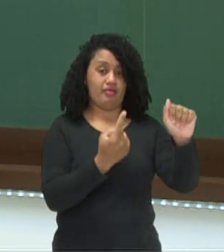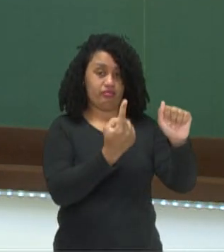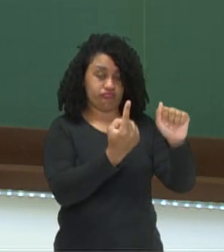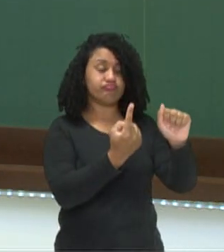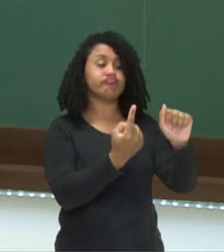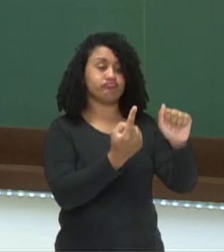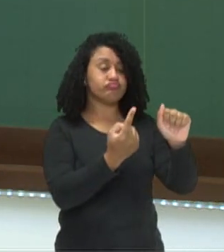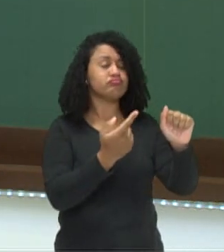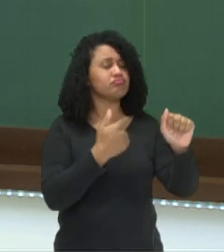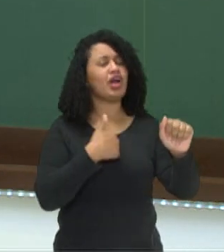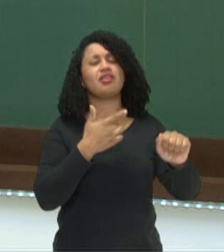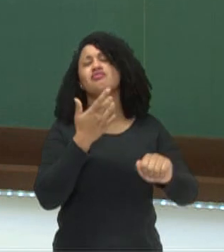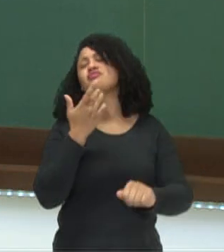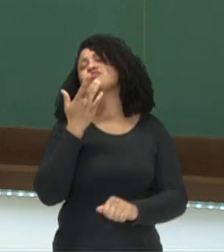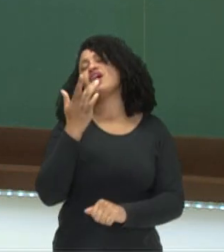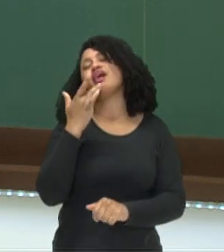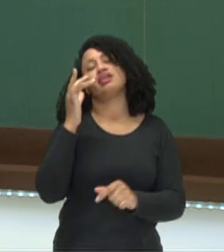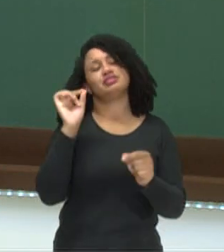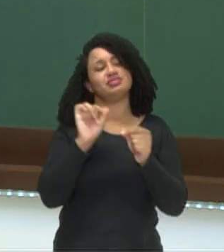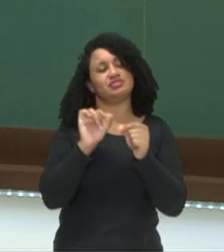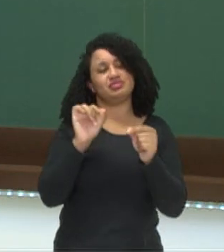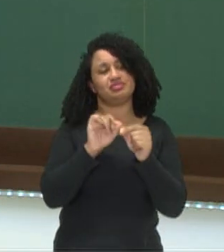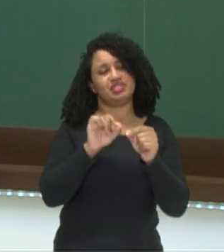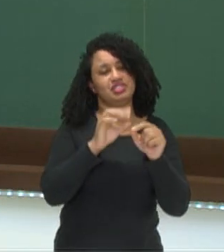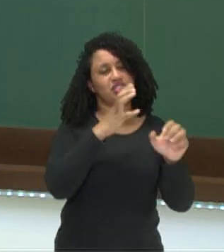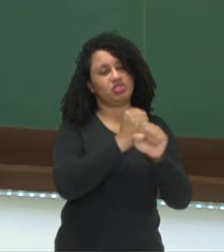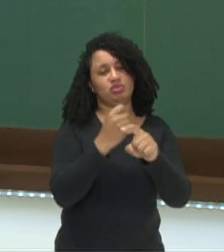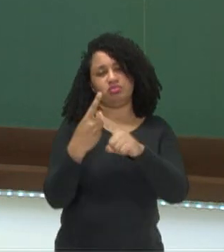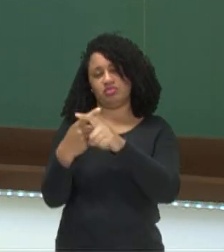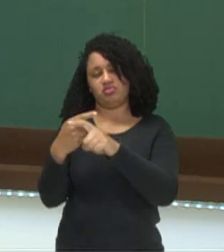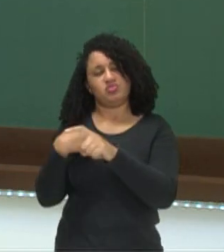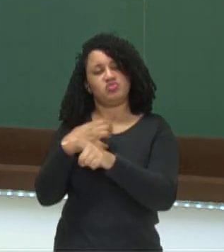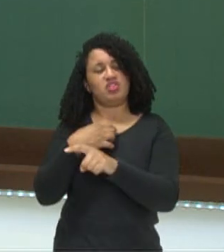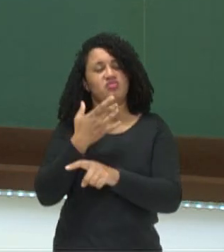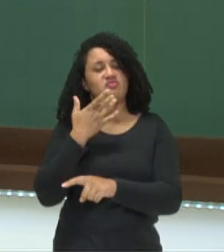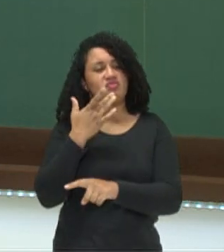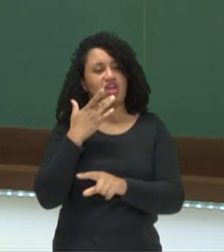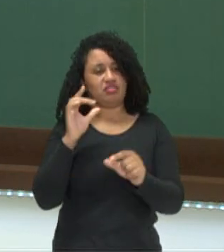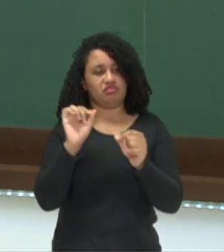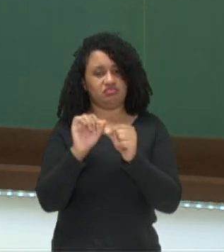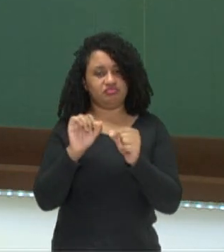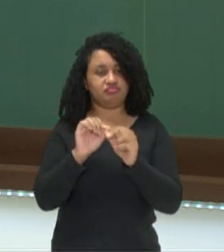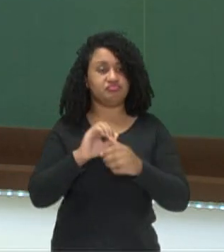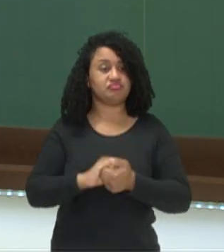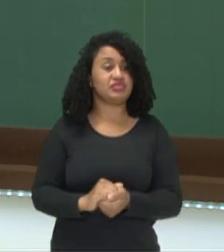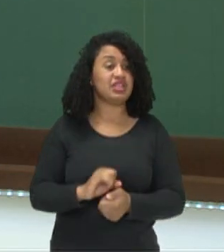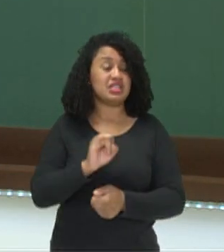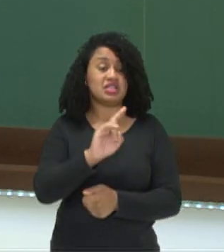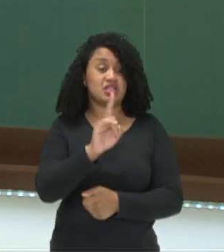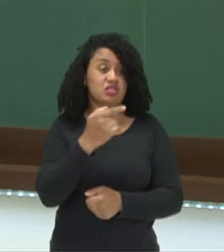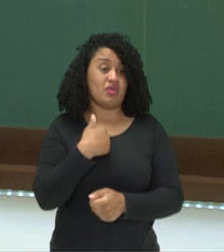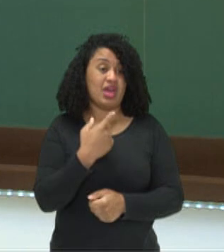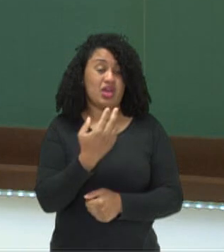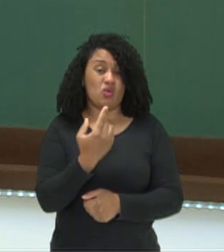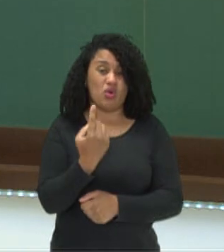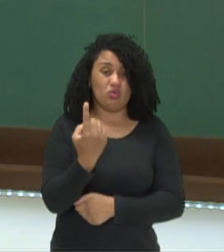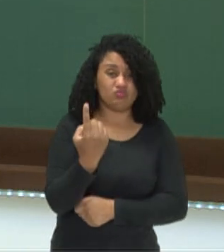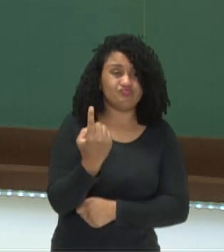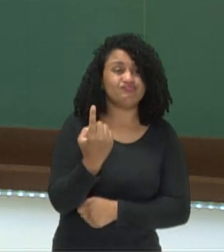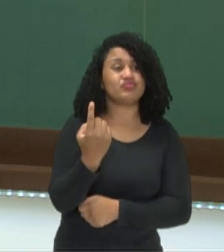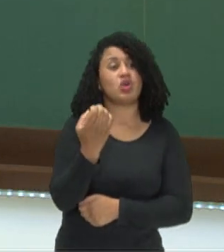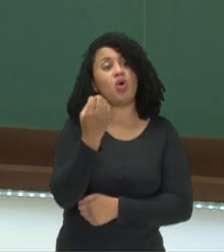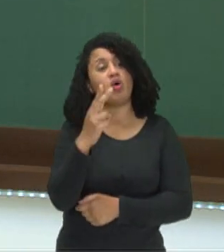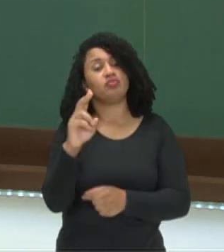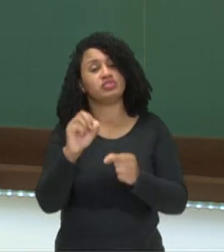1, tranquilérrimo, você consegue utilizar soma e produto de forma bem fácil. E se ele não for igual a 1? Bom, ou